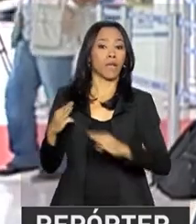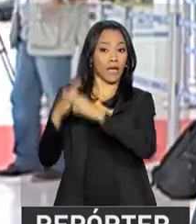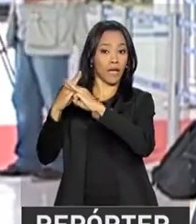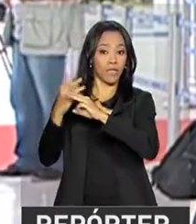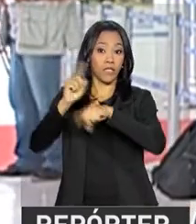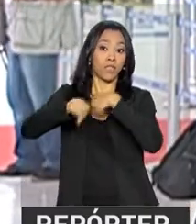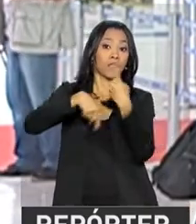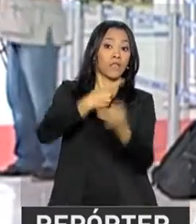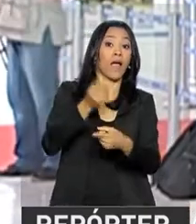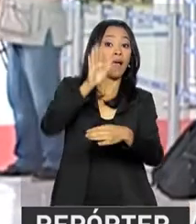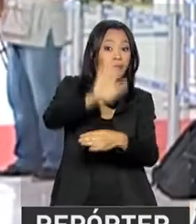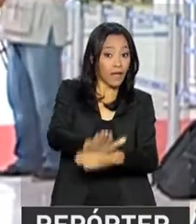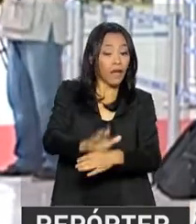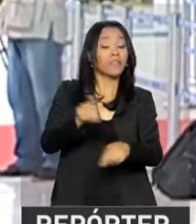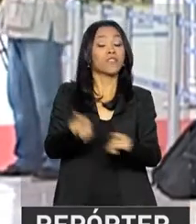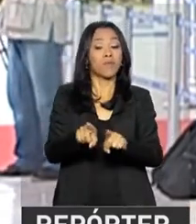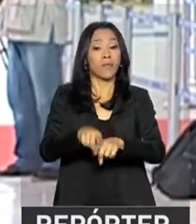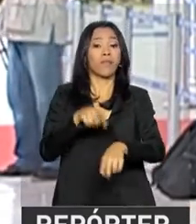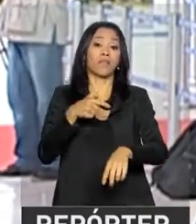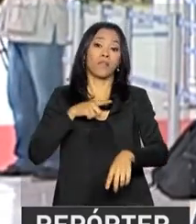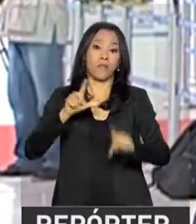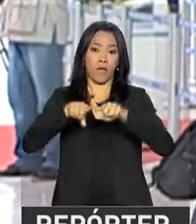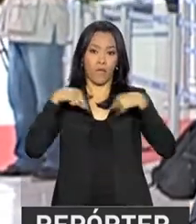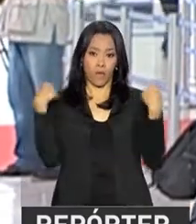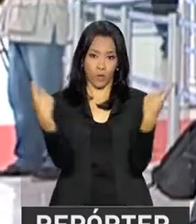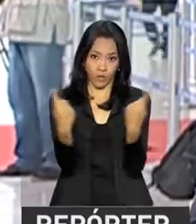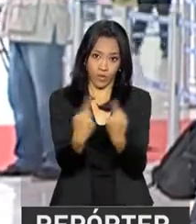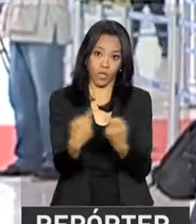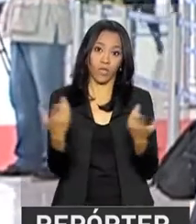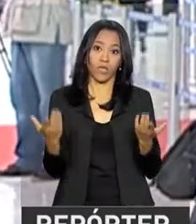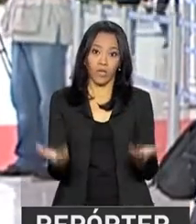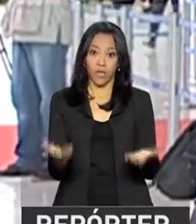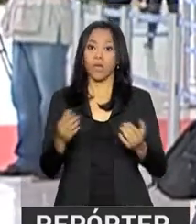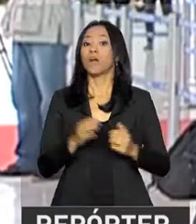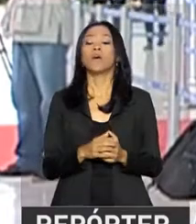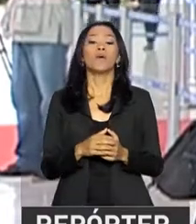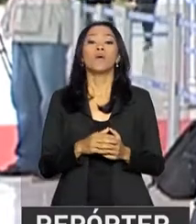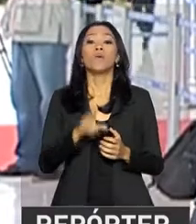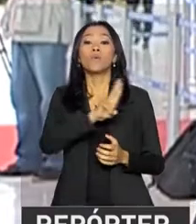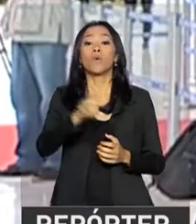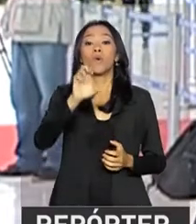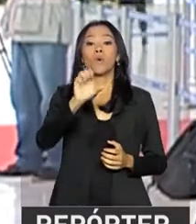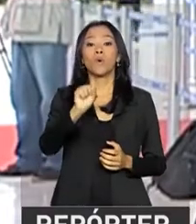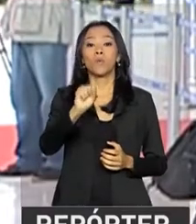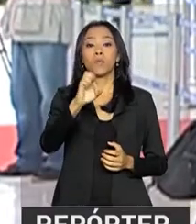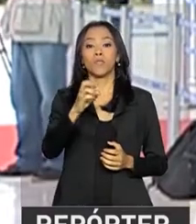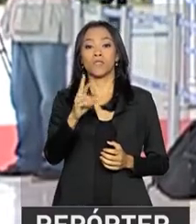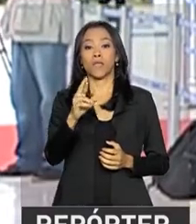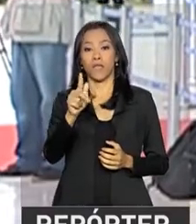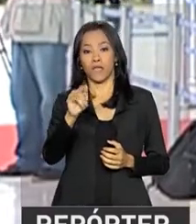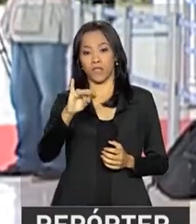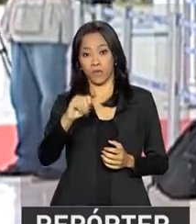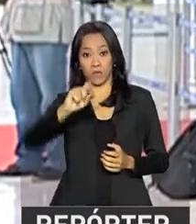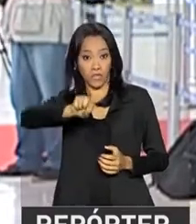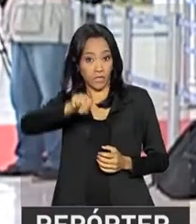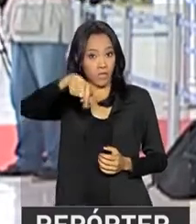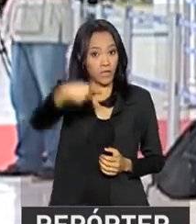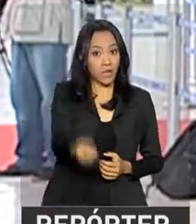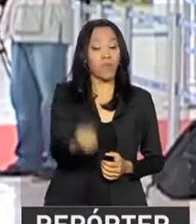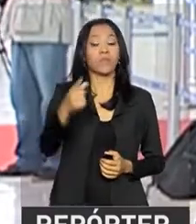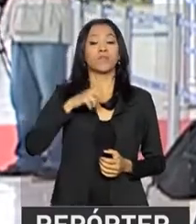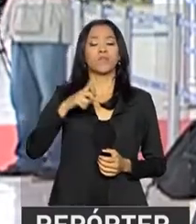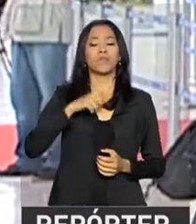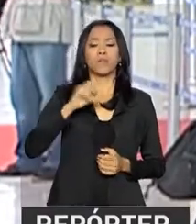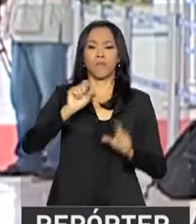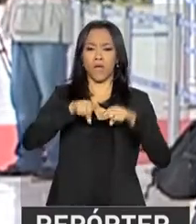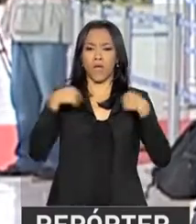ministro-chefe do gabinete de segurança institucional da presidência da república sérgio chegou em em seguida tem uma reunião com o prefeito em exercício